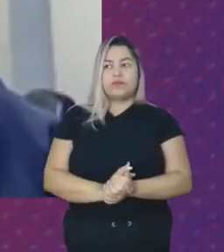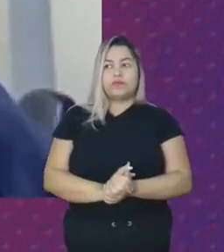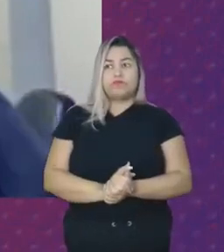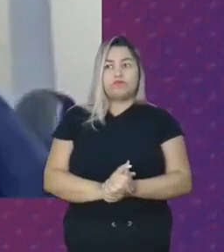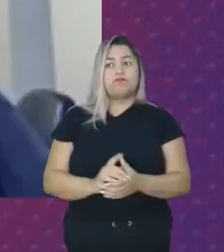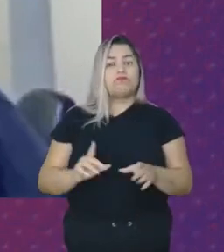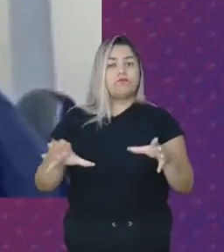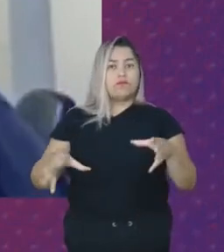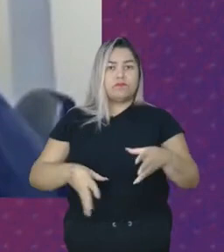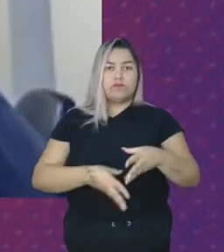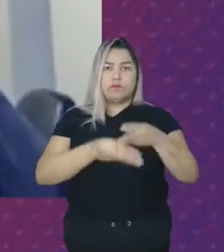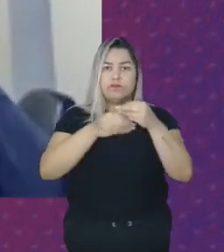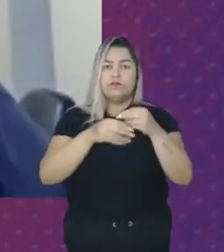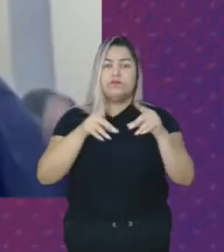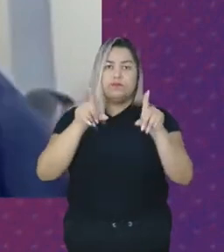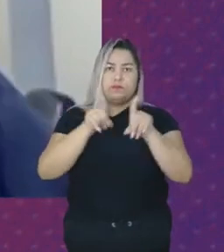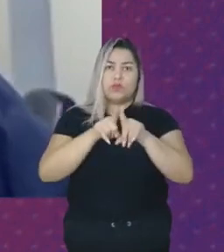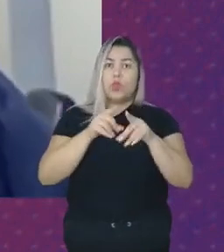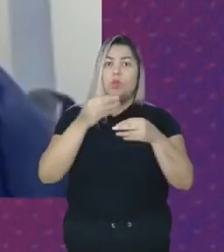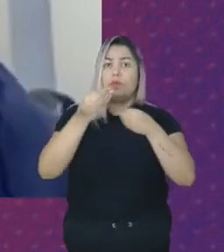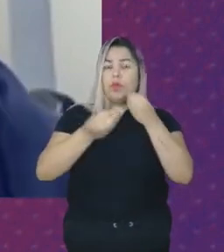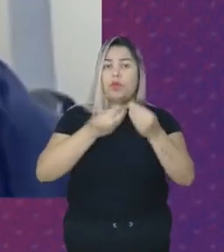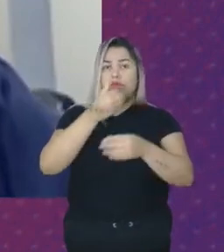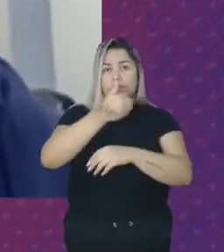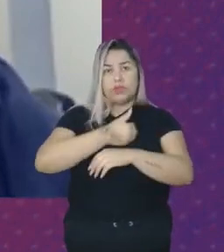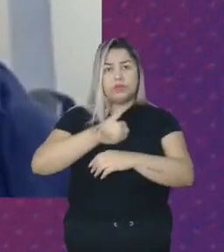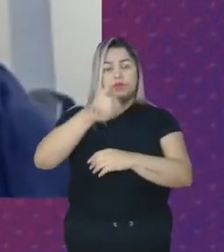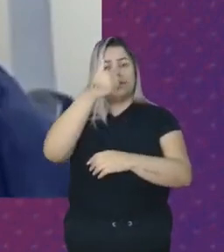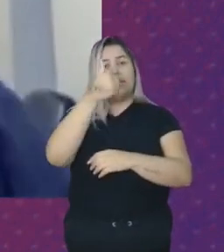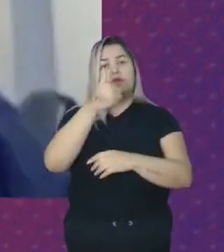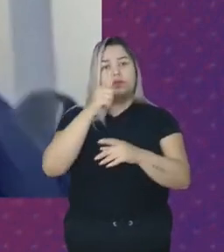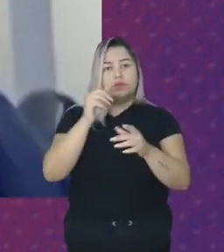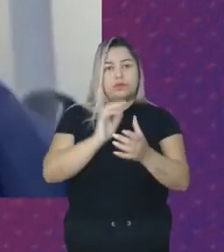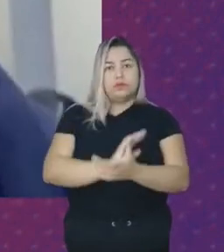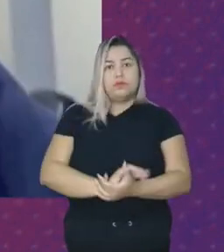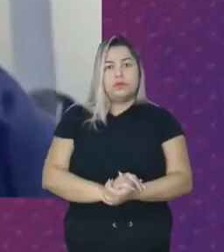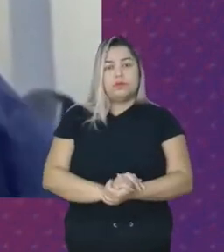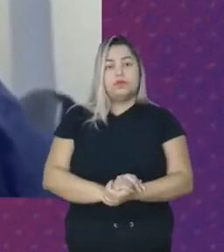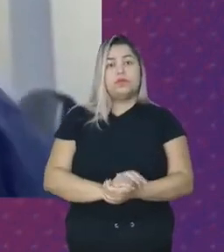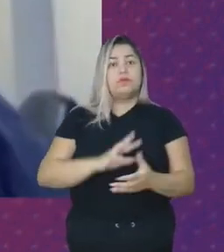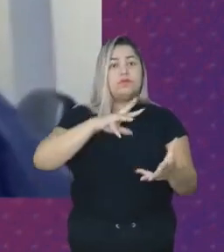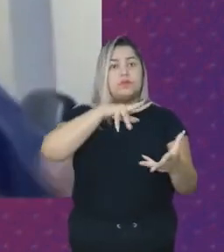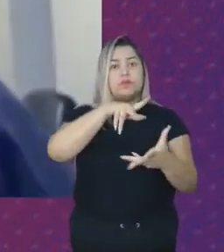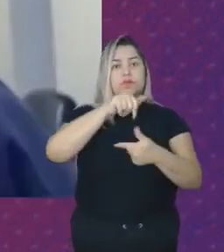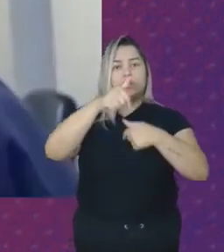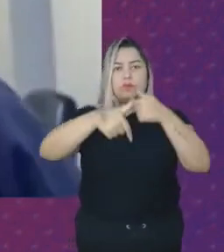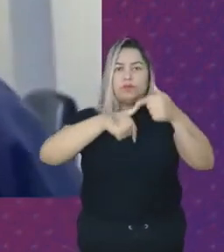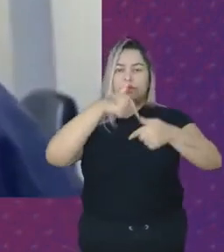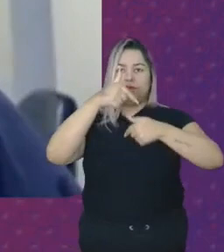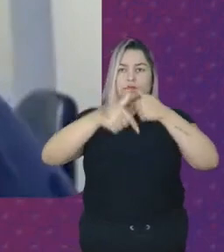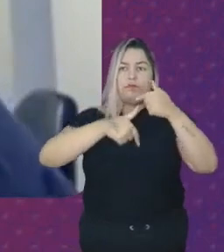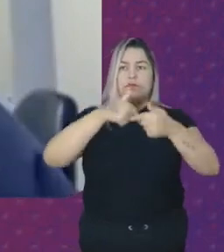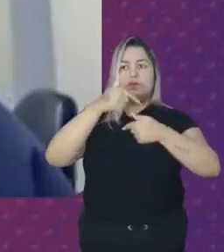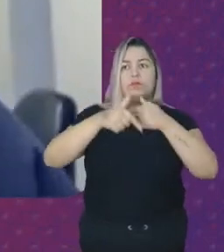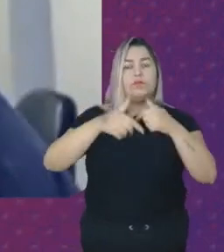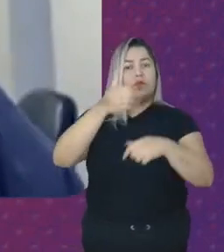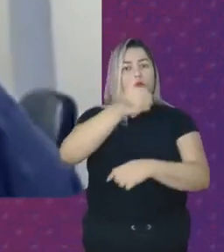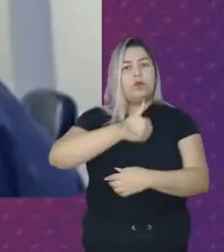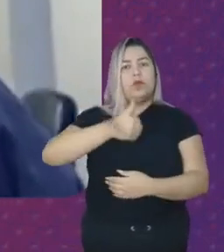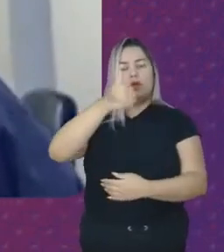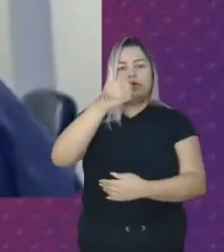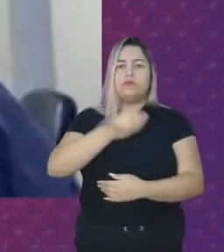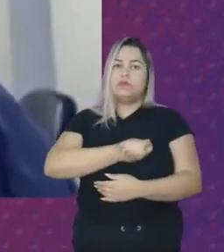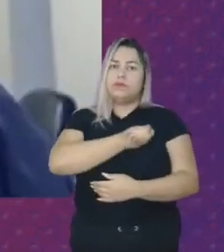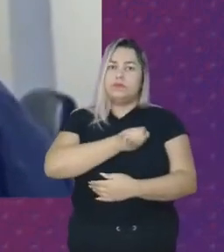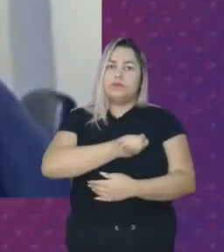nos inserirmos, né, com uma melhor forma no mundo do trabalho, para a gente ter uma melhor qualidade de vida, para a gente